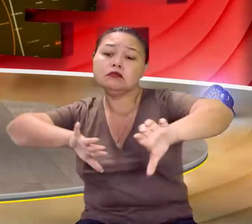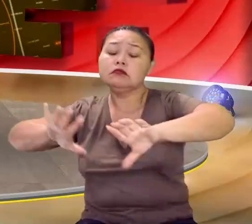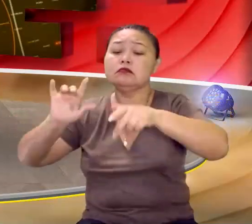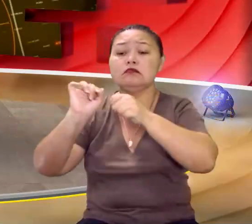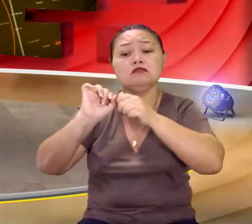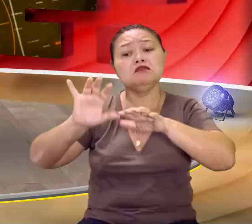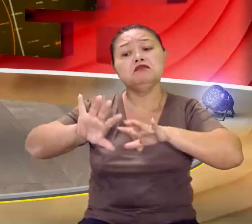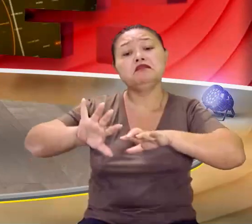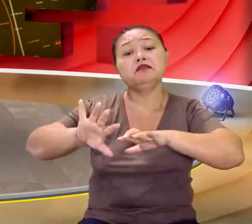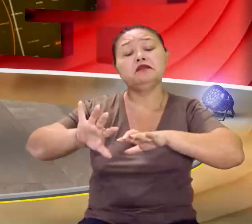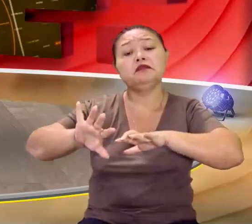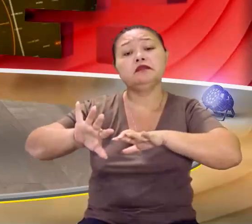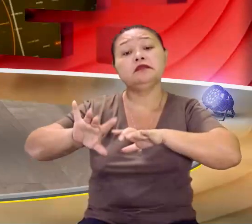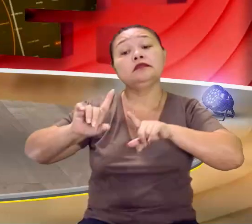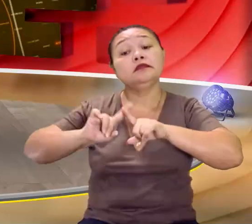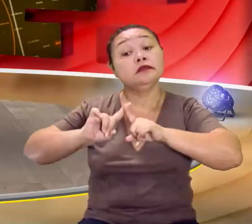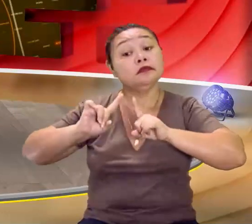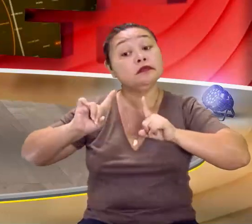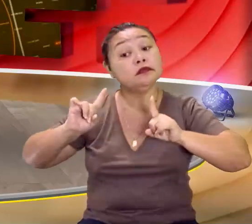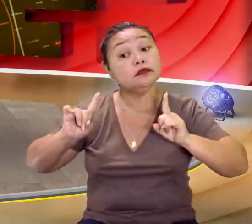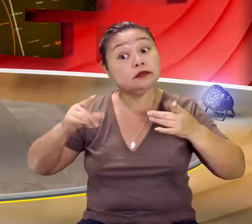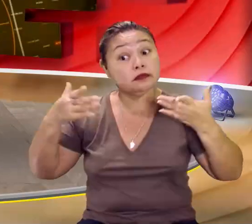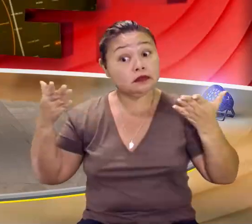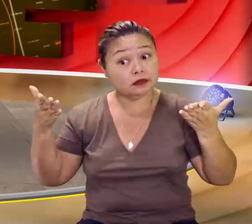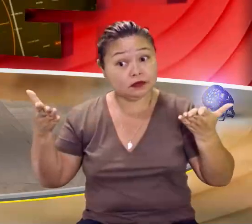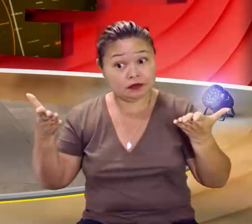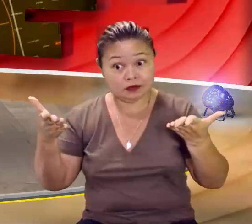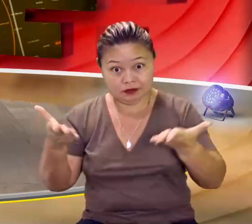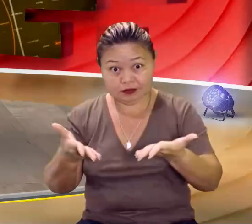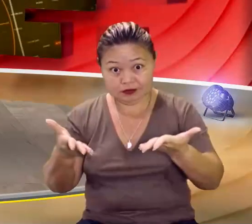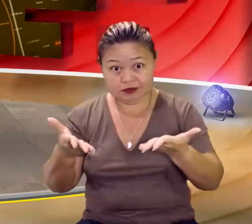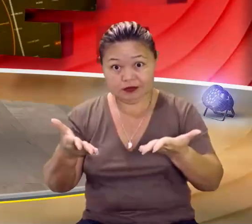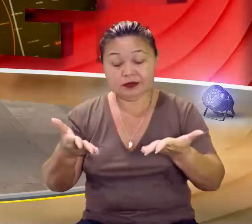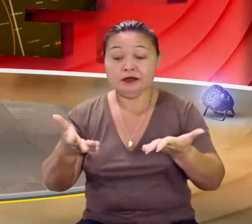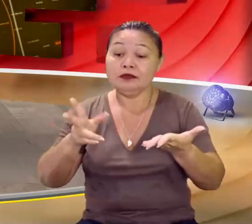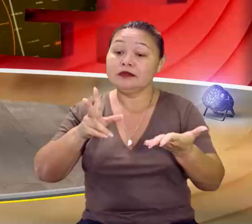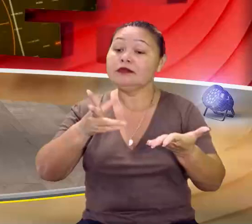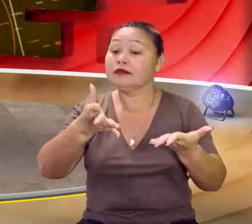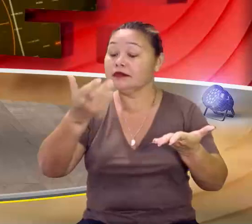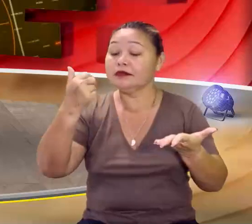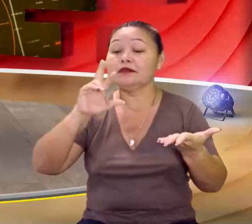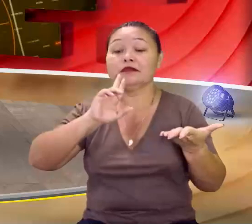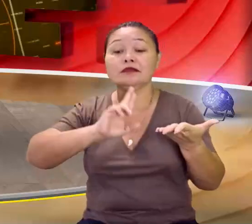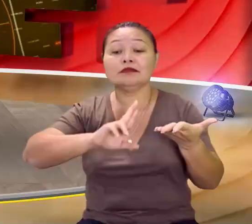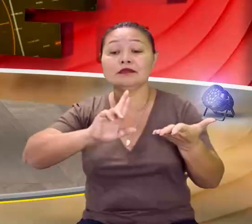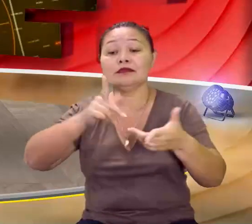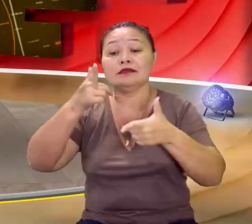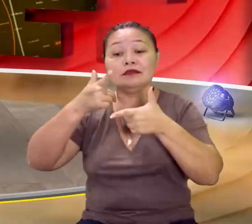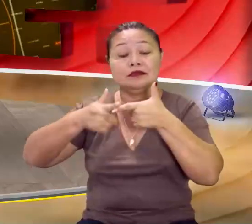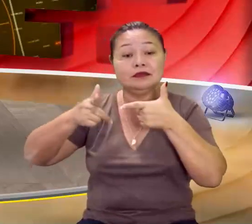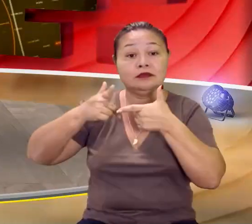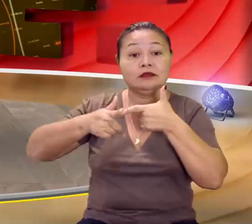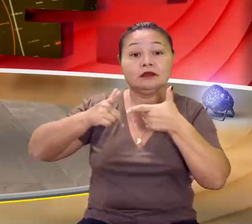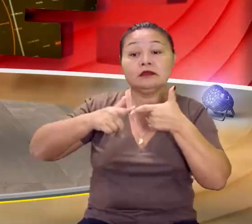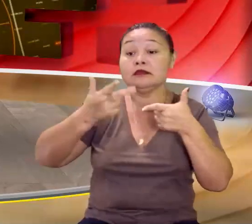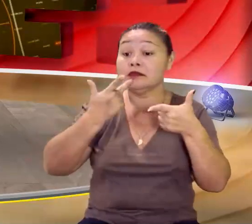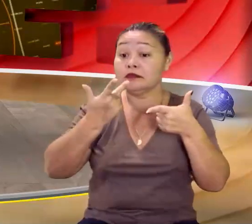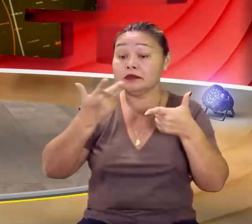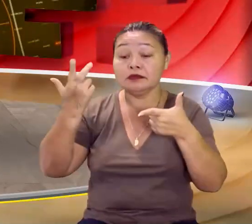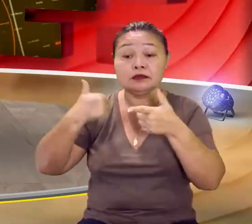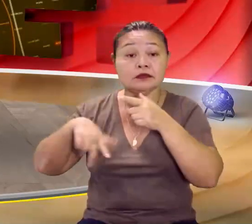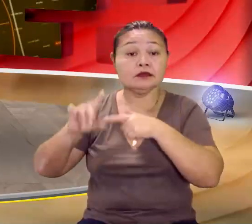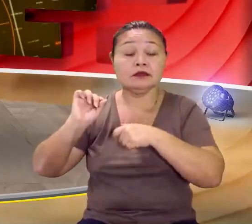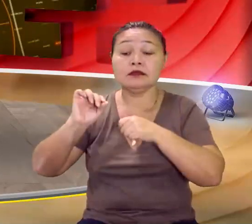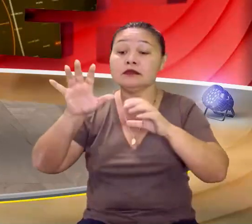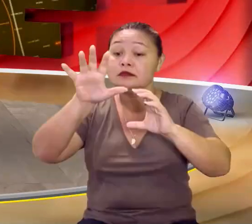cá, elementos para lá, mas hoje vamos resolver alguns problemas. A gente disse, né,